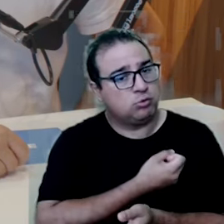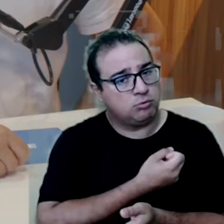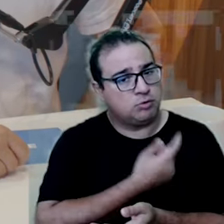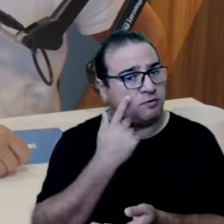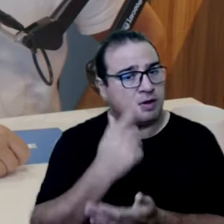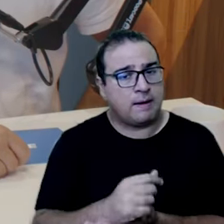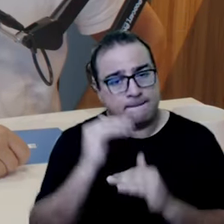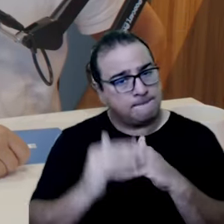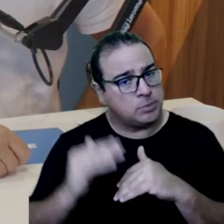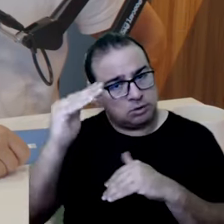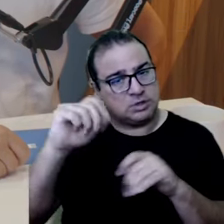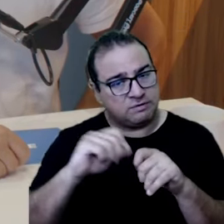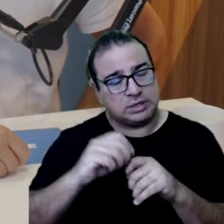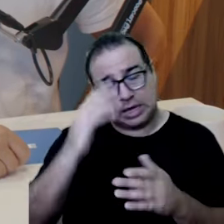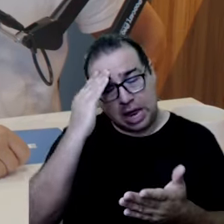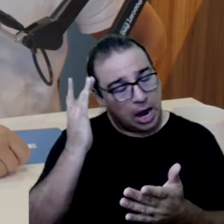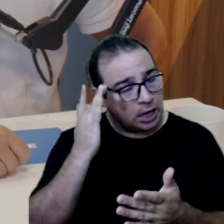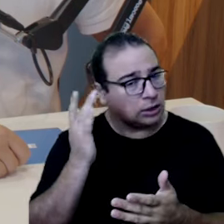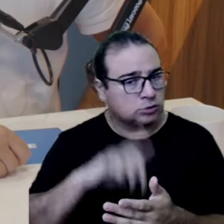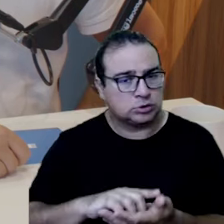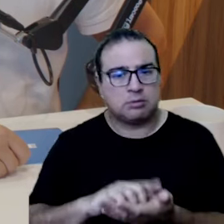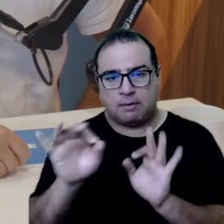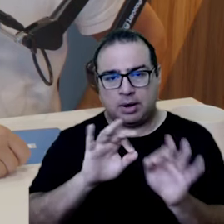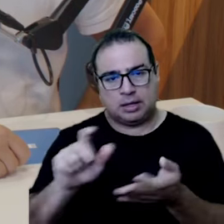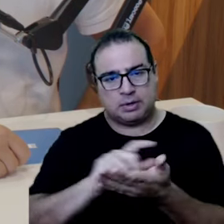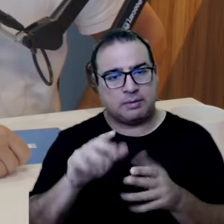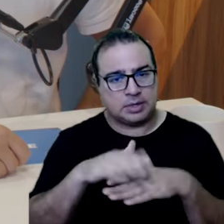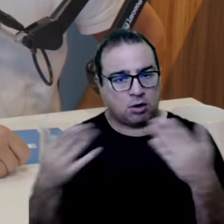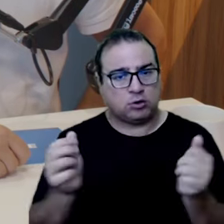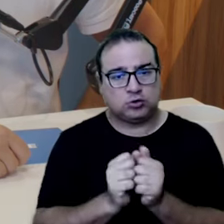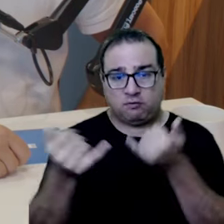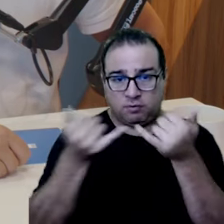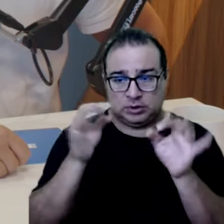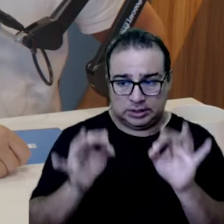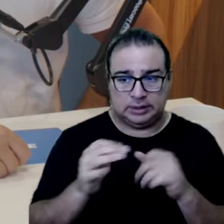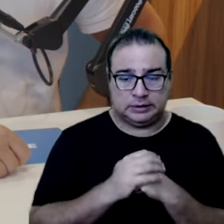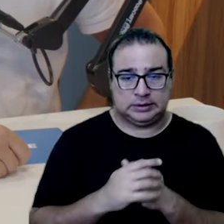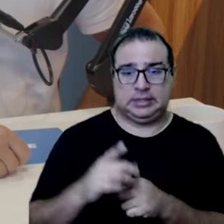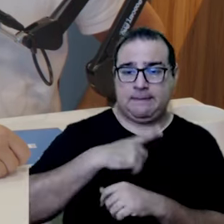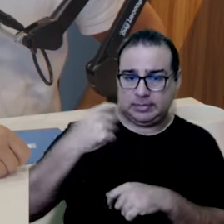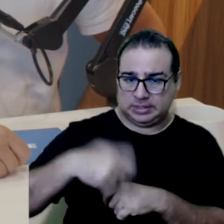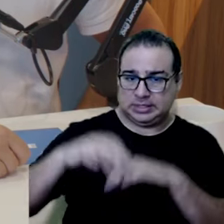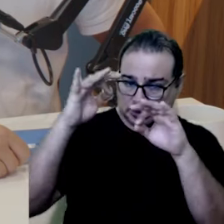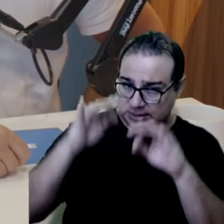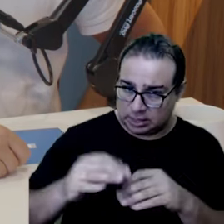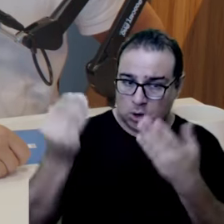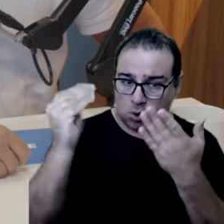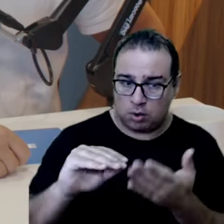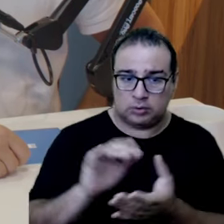número superior ao que você acredita que já tem emitido só que agora com essa informação de que tem que lançar